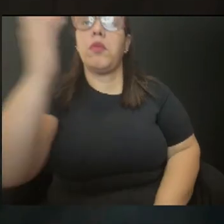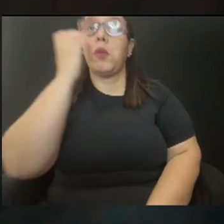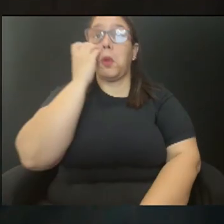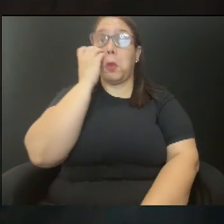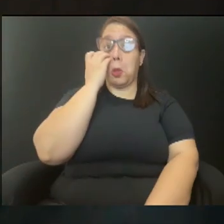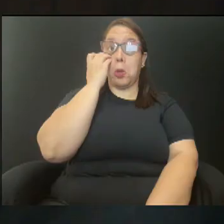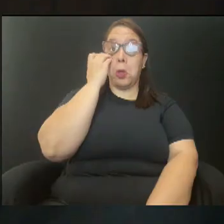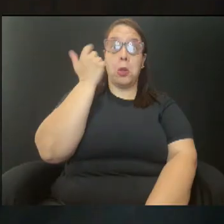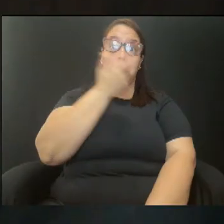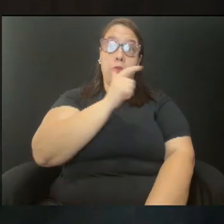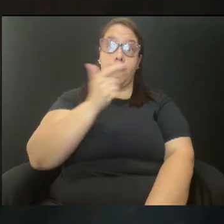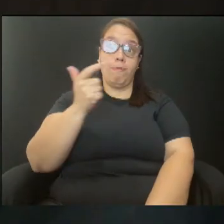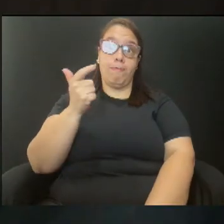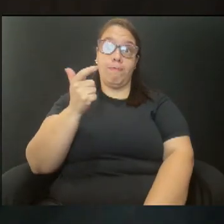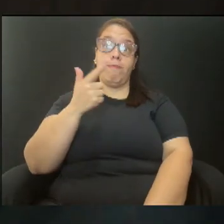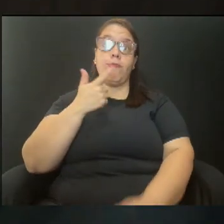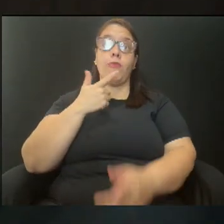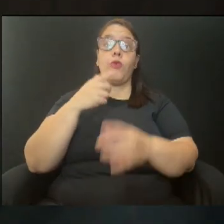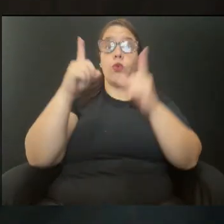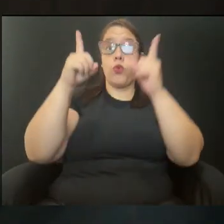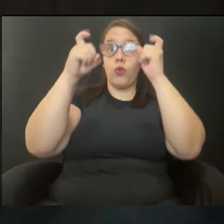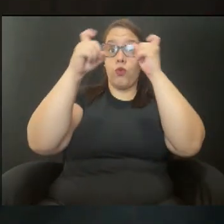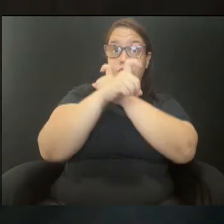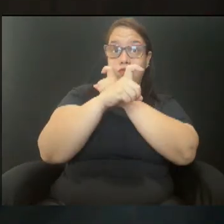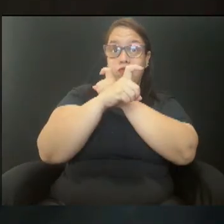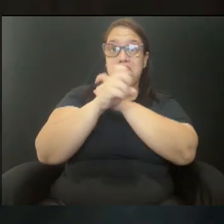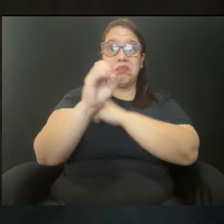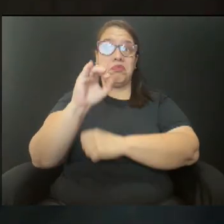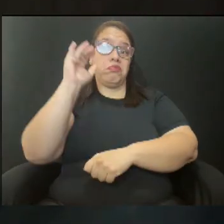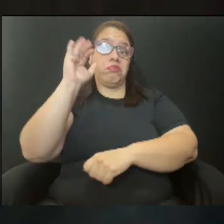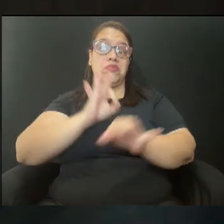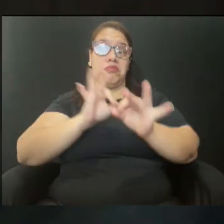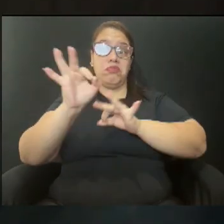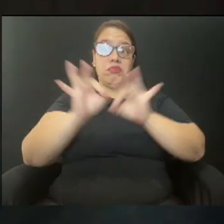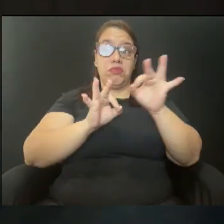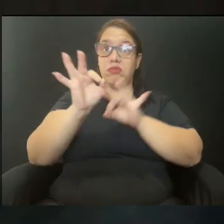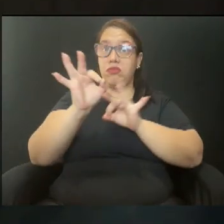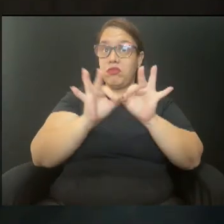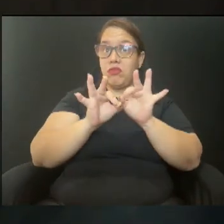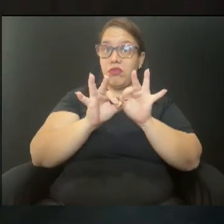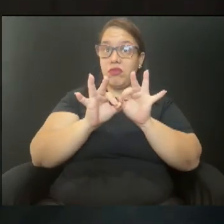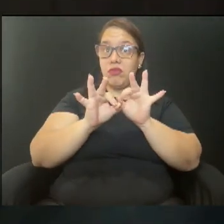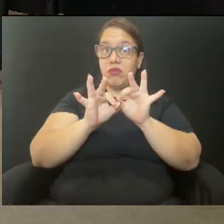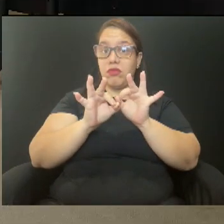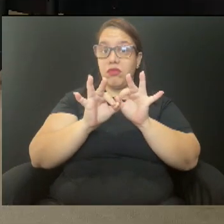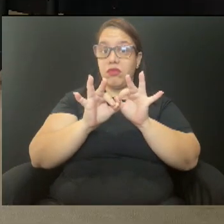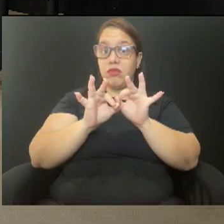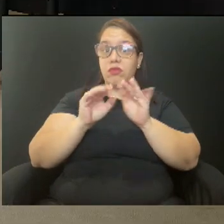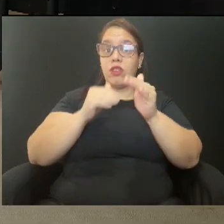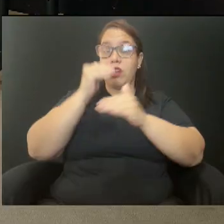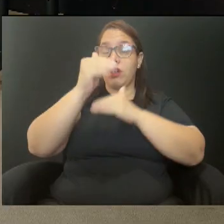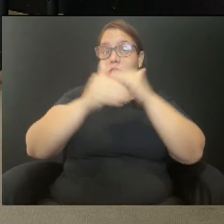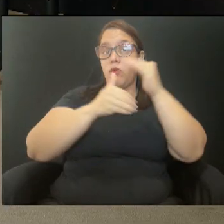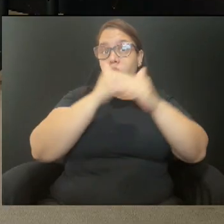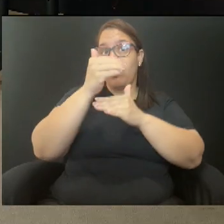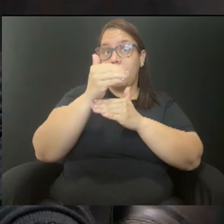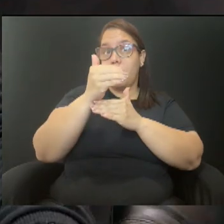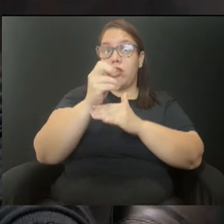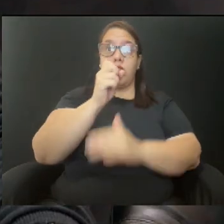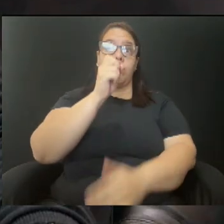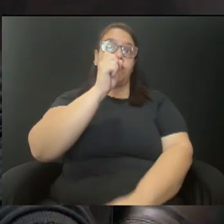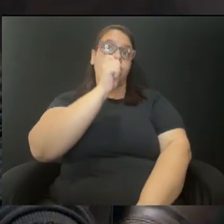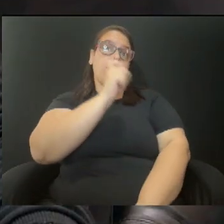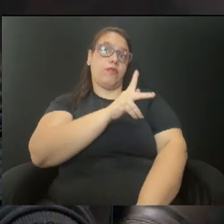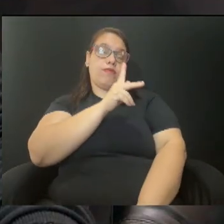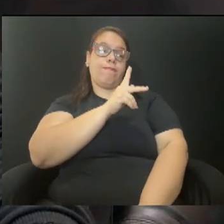os desafios? Ou ela está mais preparada para os desafios desse processo? Tá. Tudo é uma questão